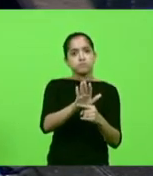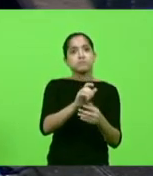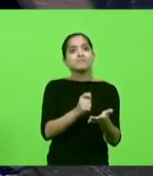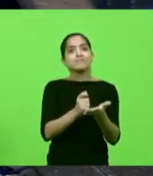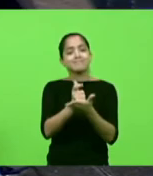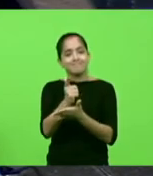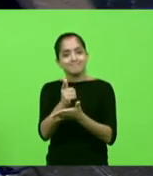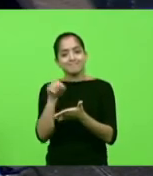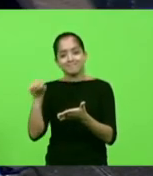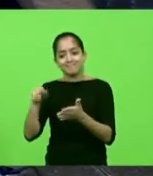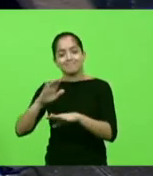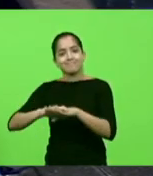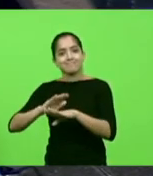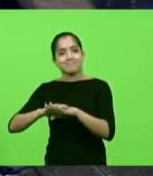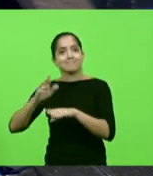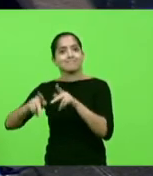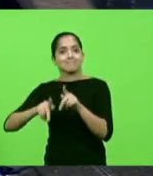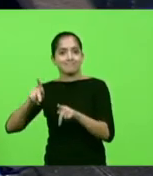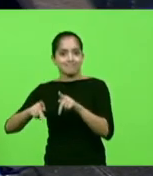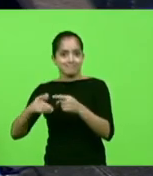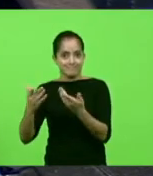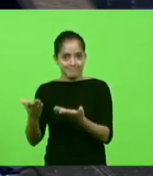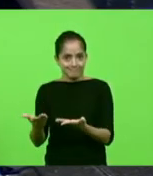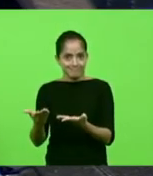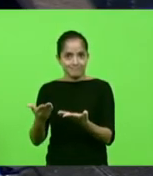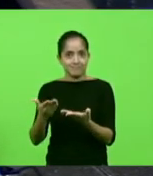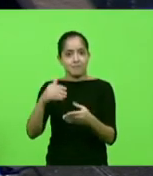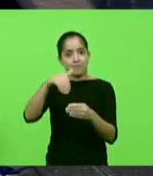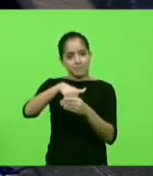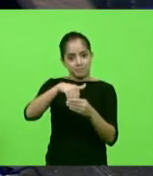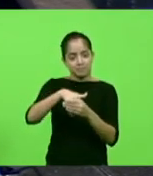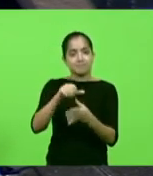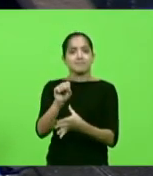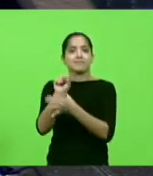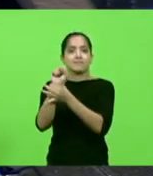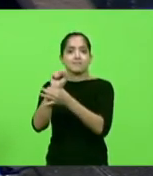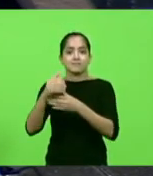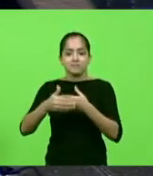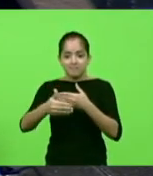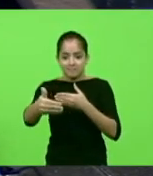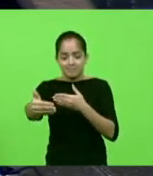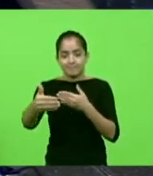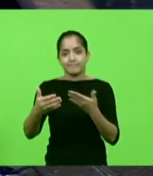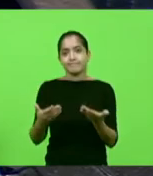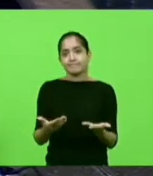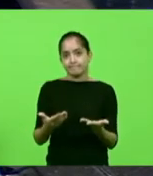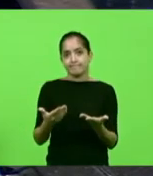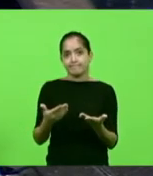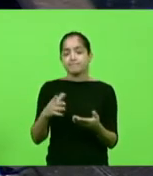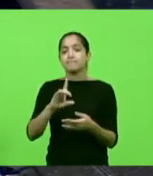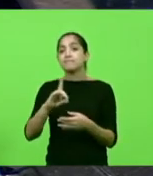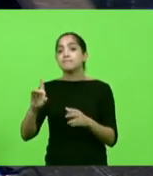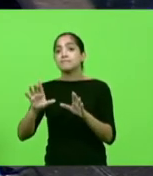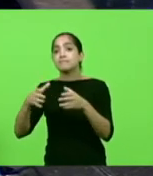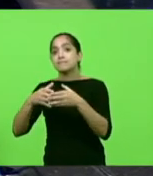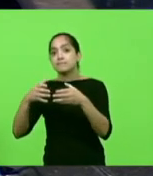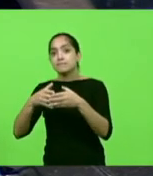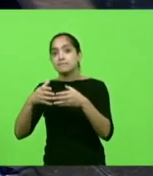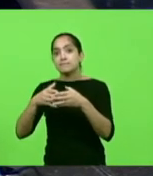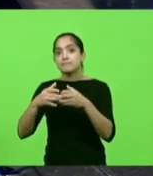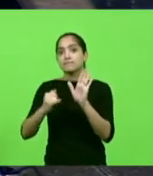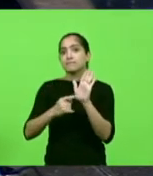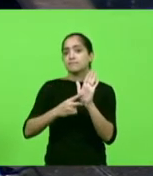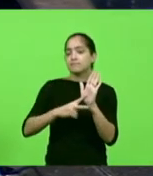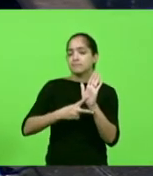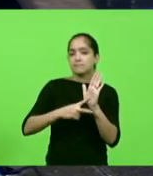pelos pagadores de impostos. E pronto, votos garantidos para a próxima eleição. É a direita sindical brasileira que